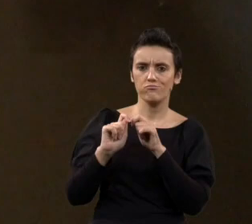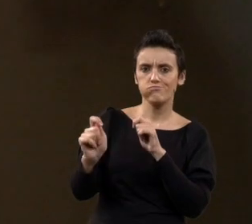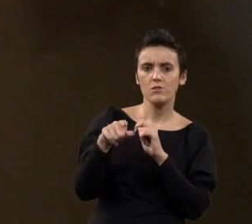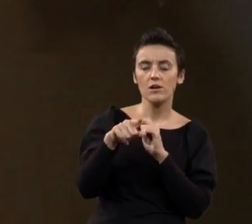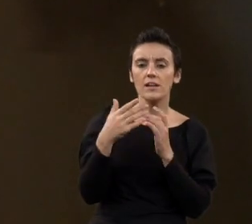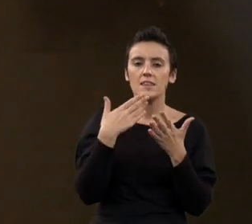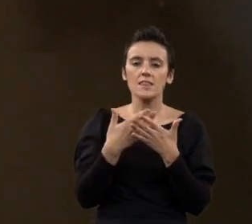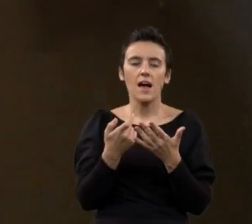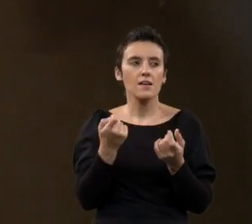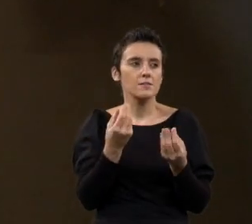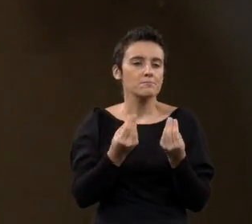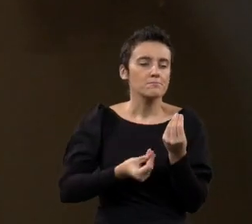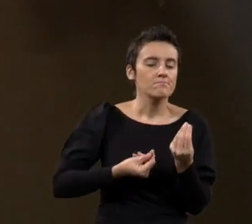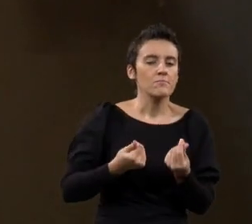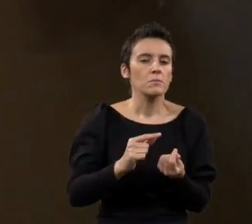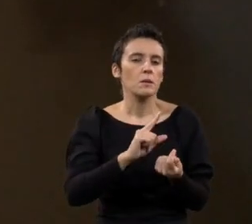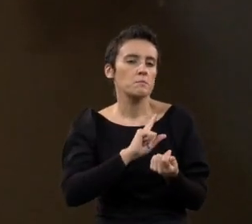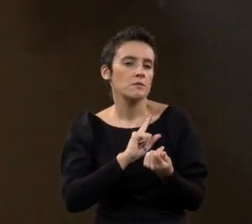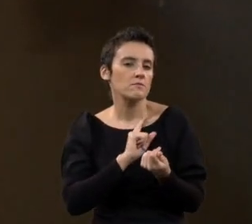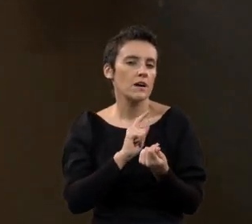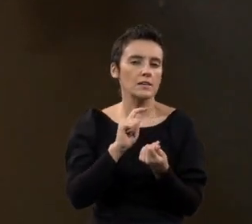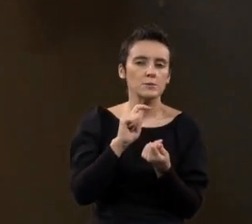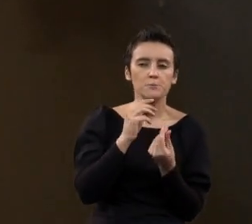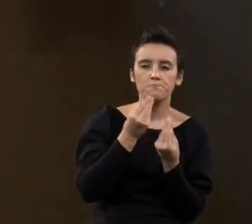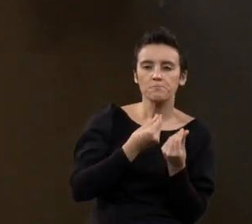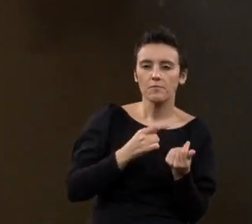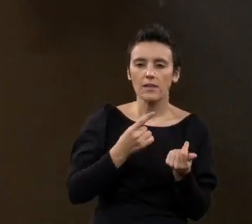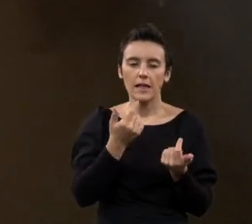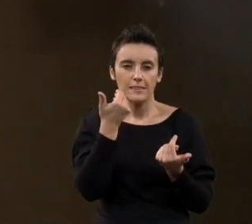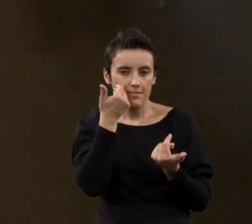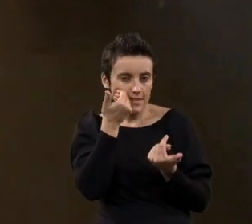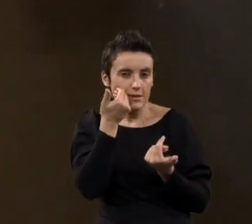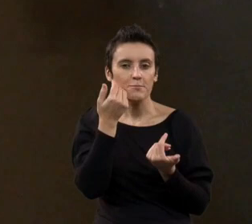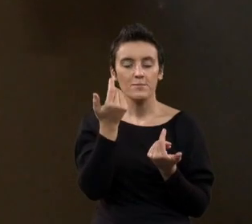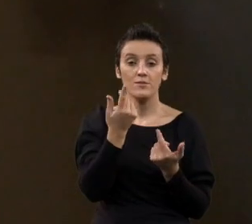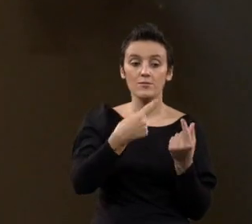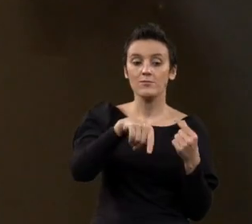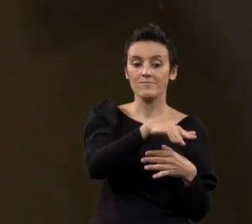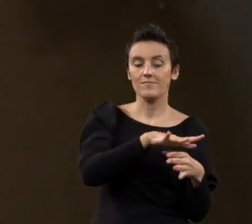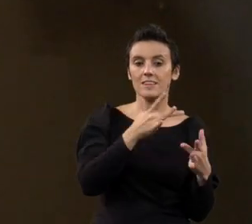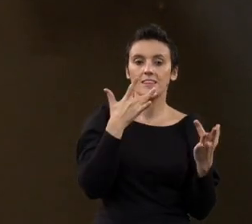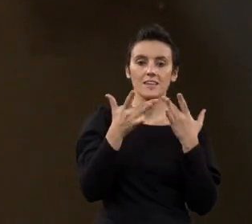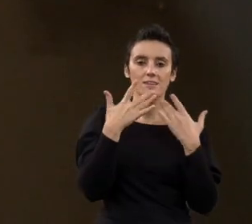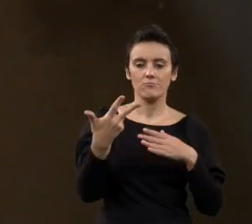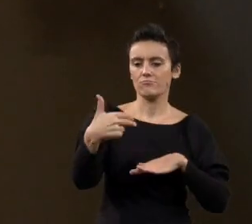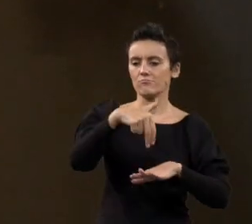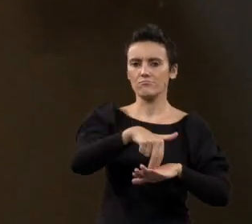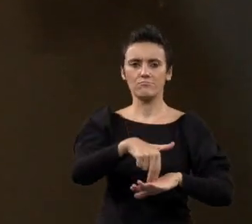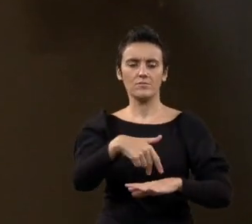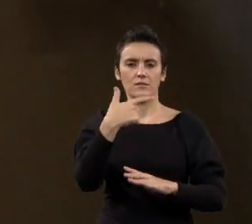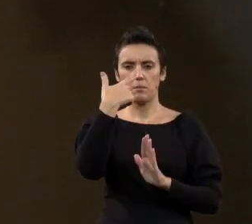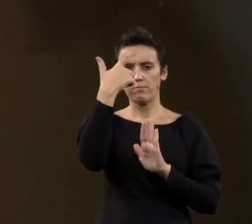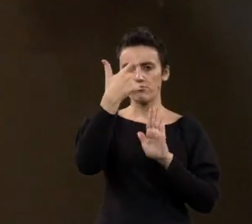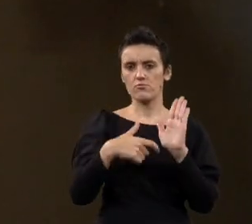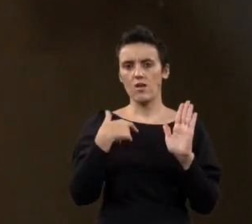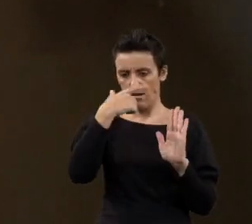mais intimista e reservado, tímido, enquanto que no teatro, se for preciso, vou para palco e tenho um personagem que